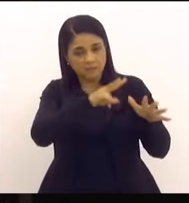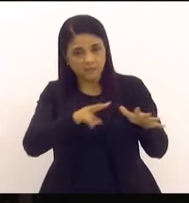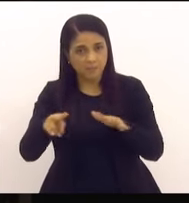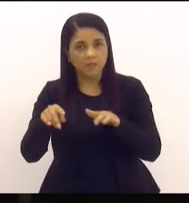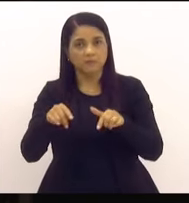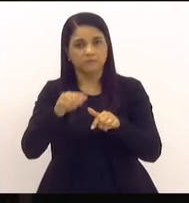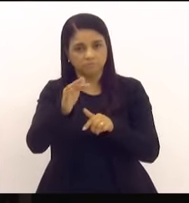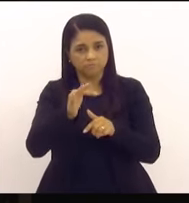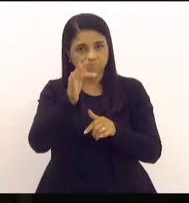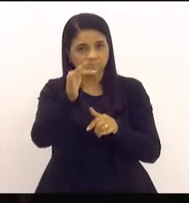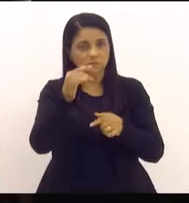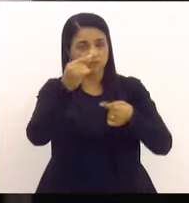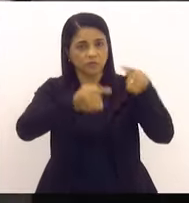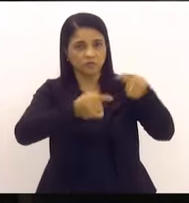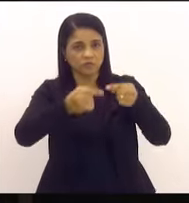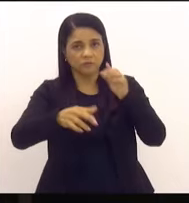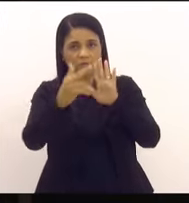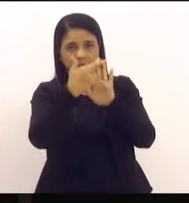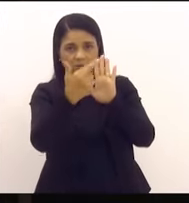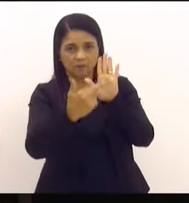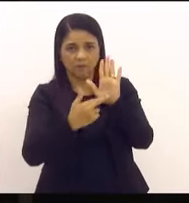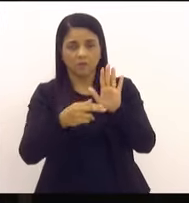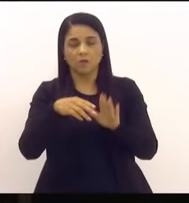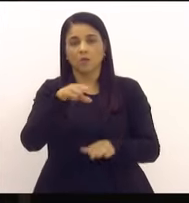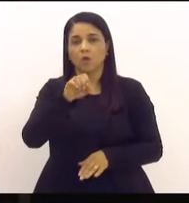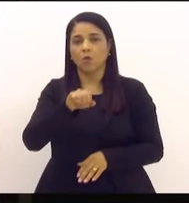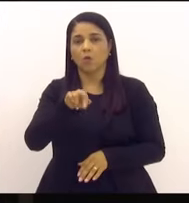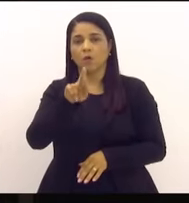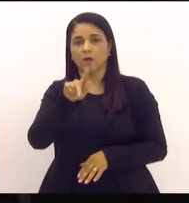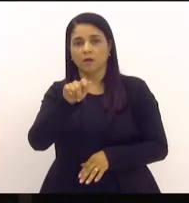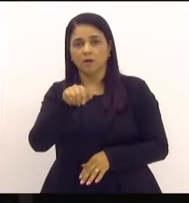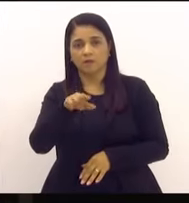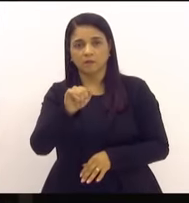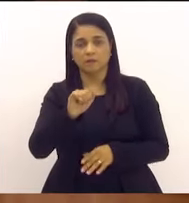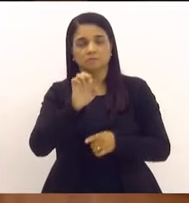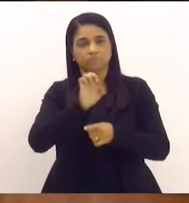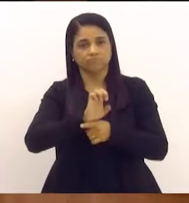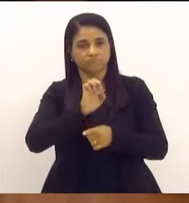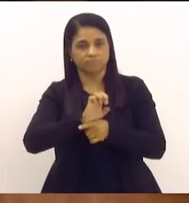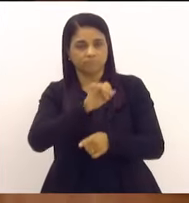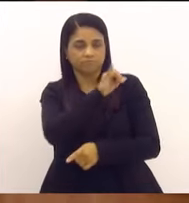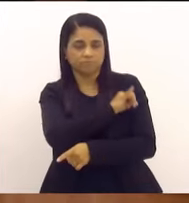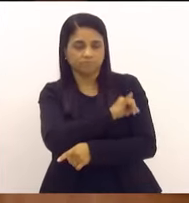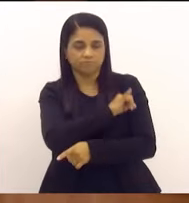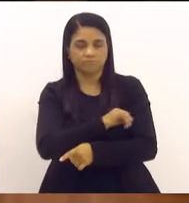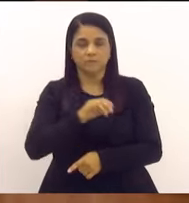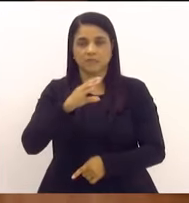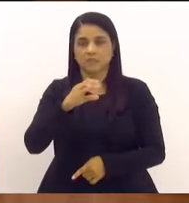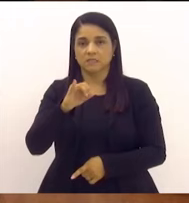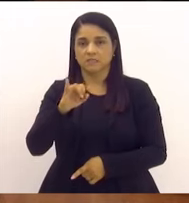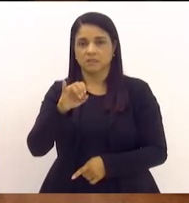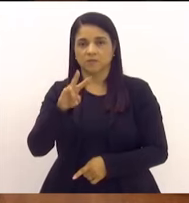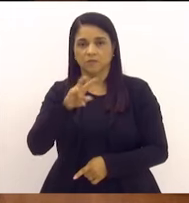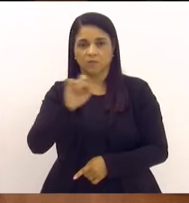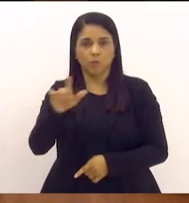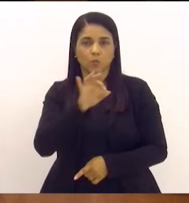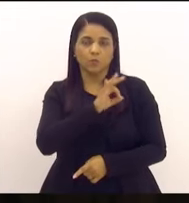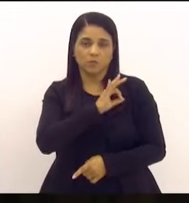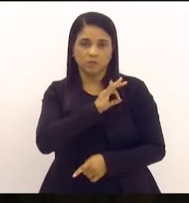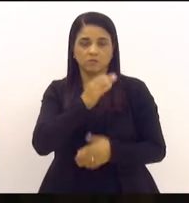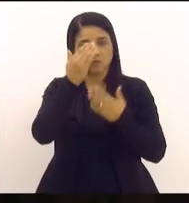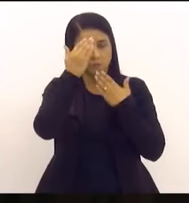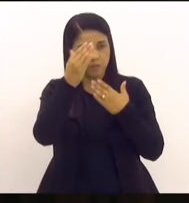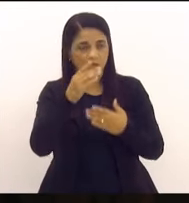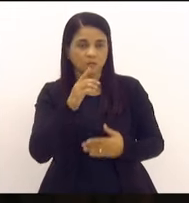já discutindo a regulamentação da lei orgânica da Polícia Civil desse Estado. Obrigado. Muito obrigado, deputado Rodrigo Amorim.